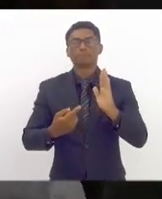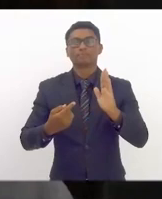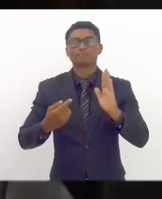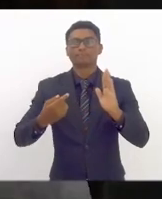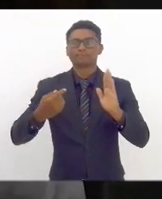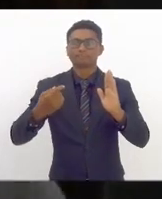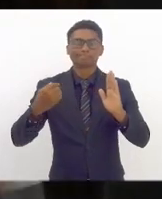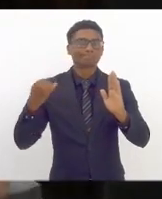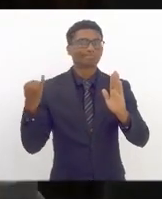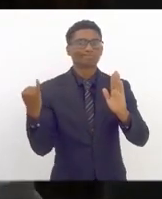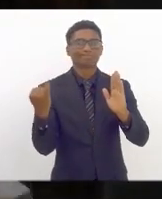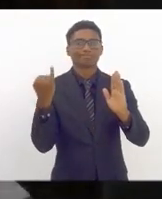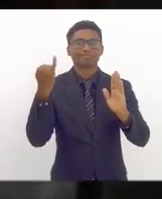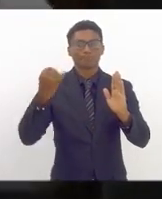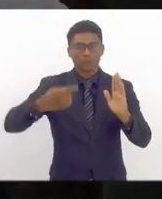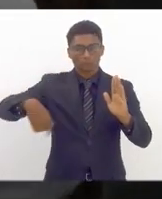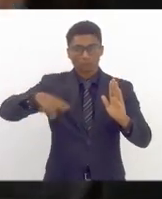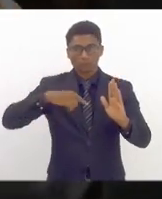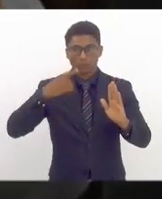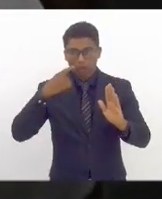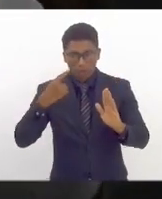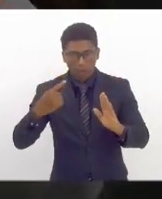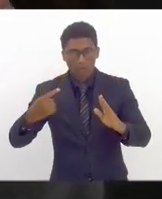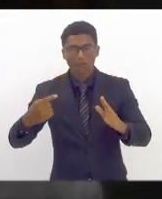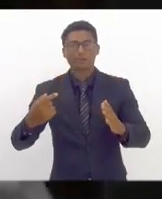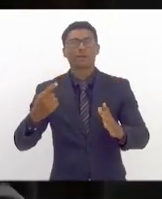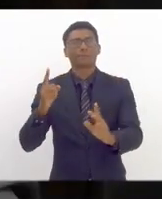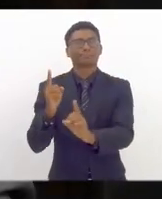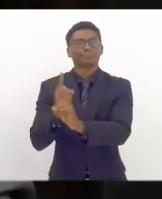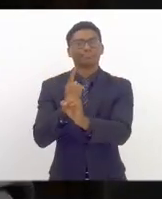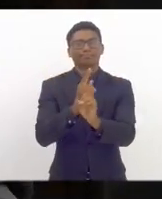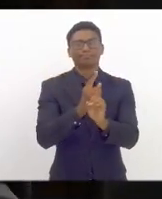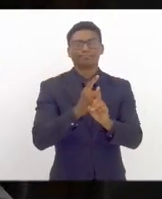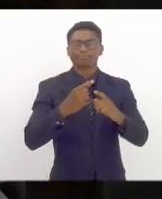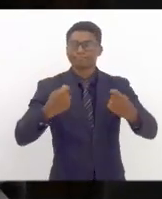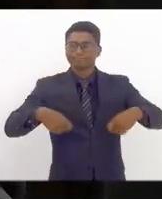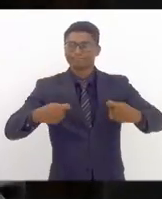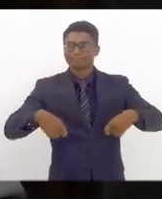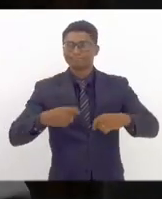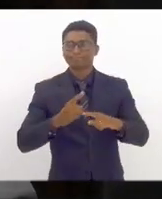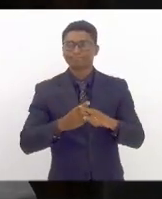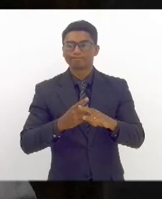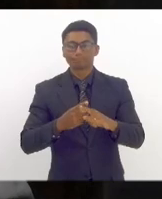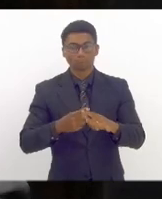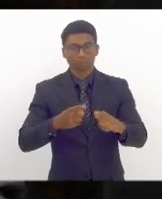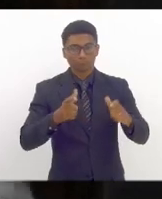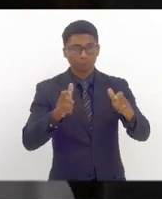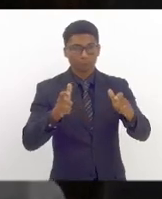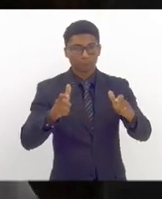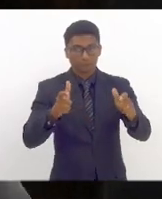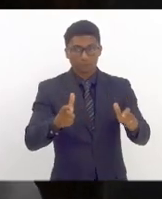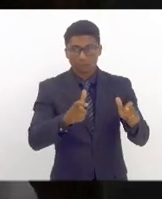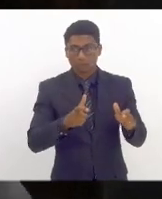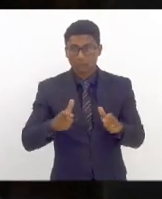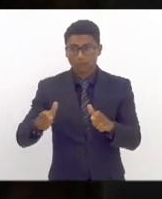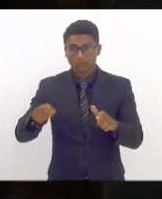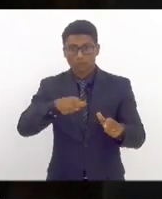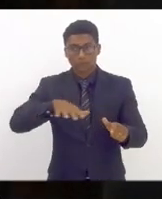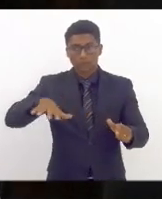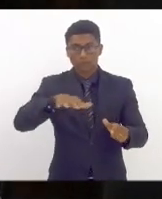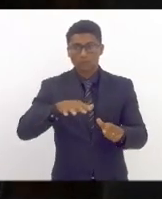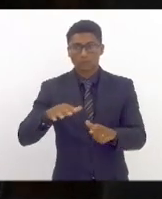identificamos em uma série das 10 regiões do Estado do Rio de Janeiro que fizemos